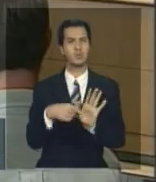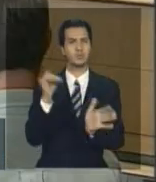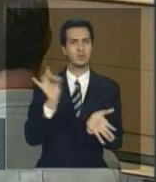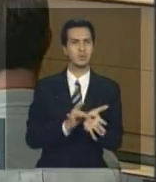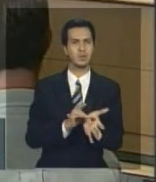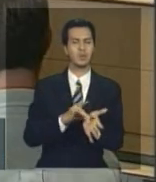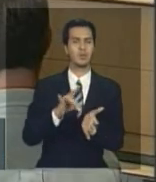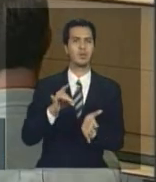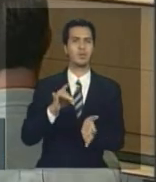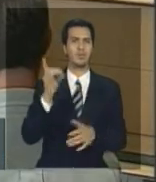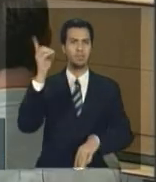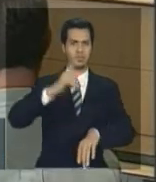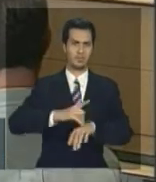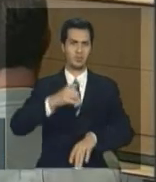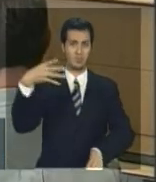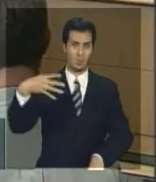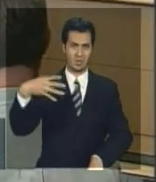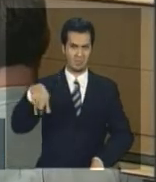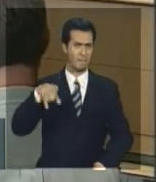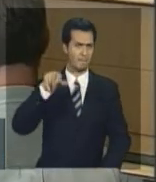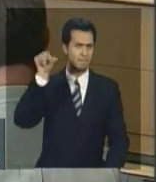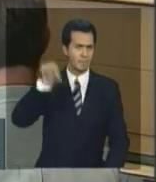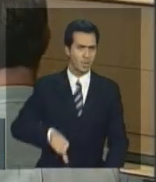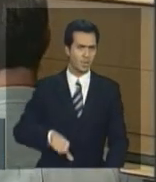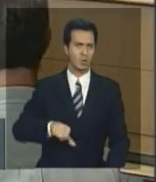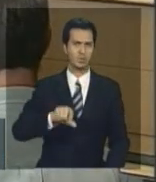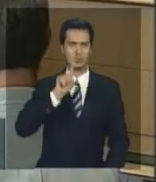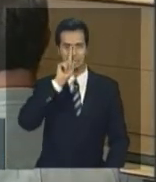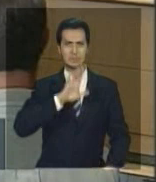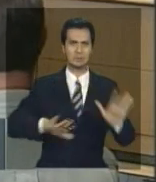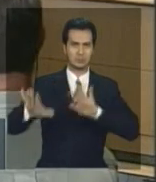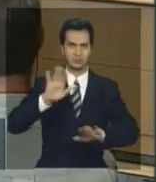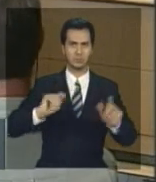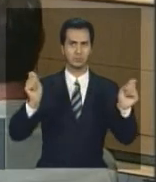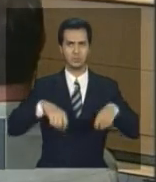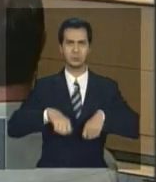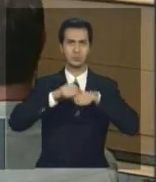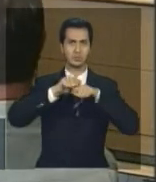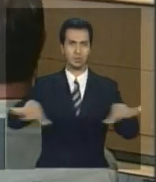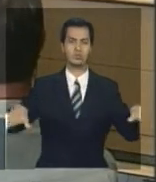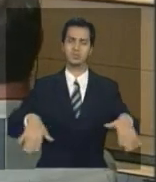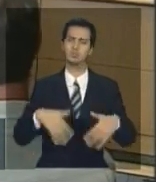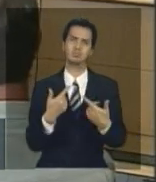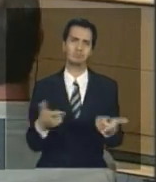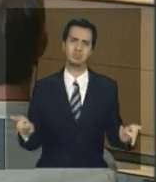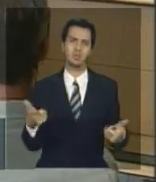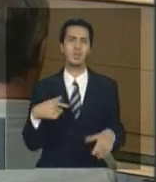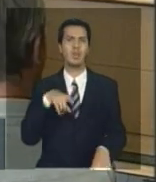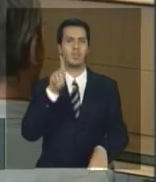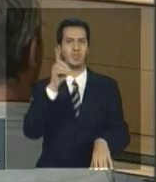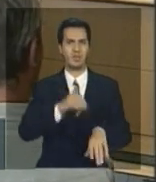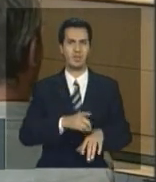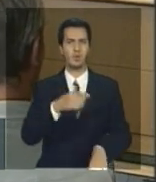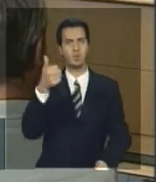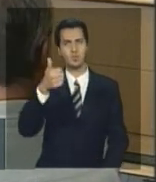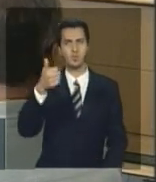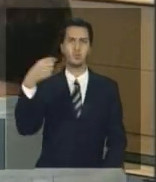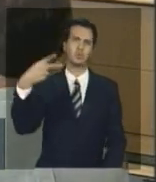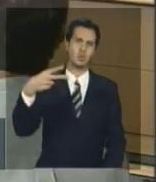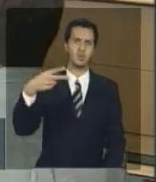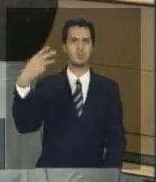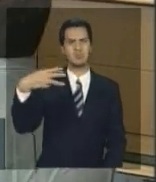com maior capacidade de produzir uma epidemia do que o dengue 2, do que o dengue 3, do que o dengue